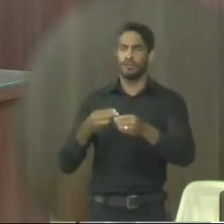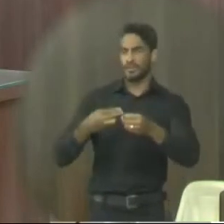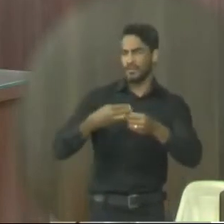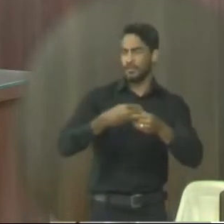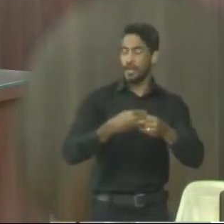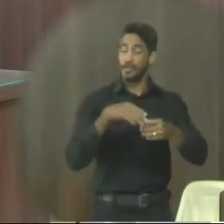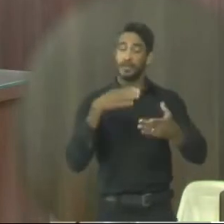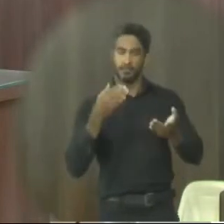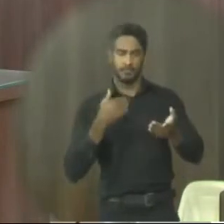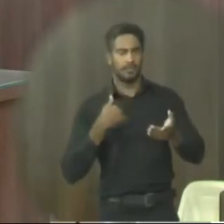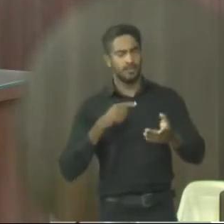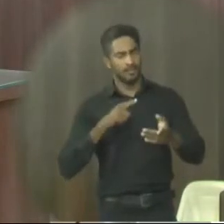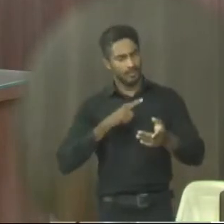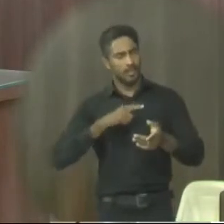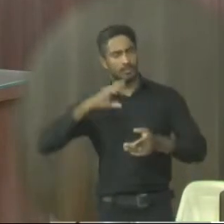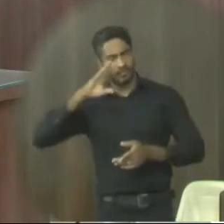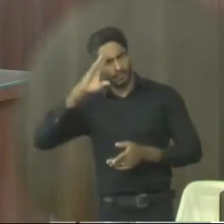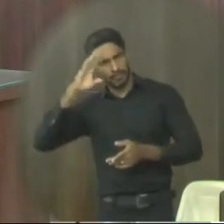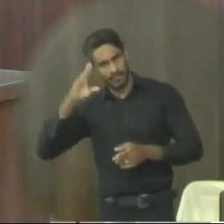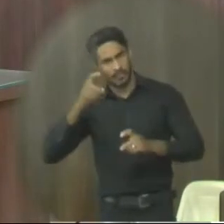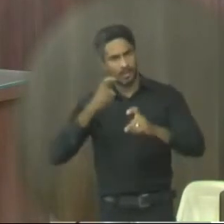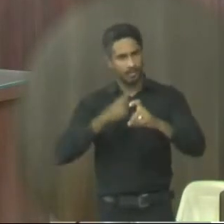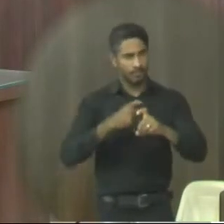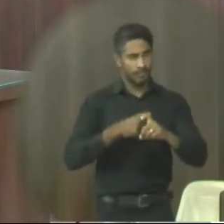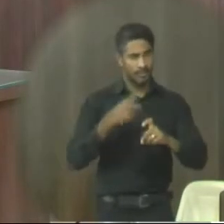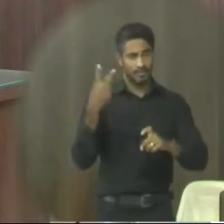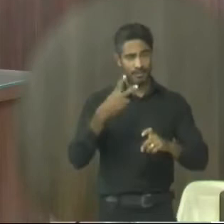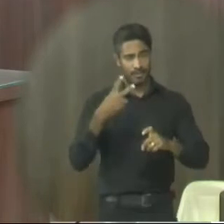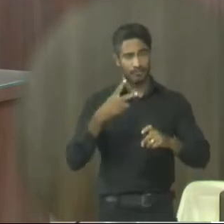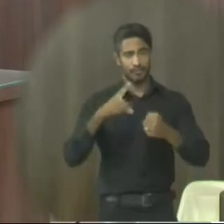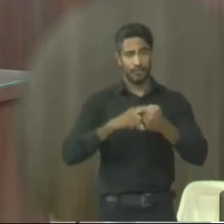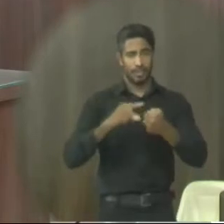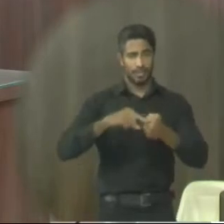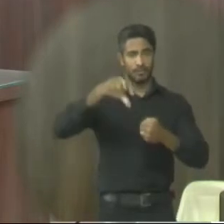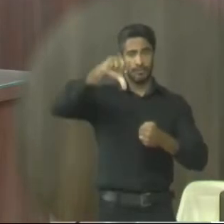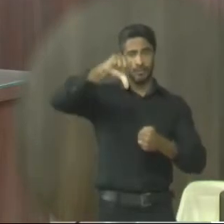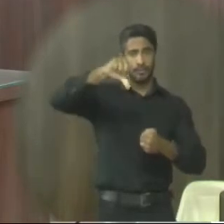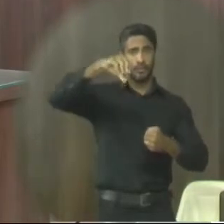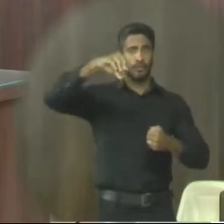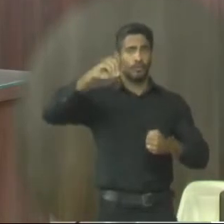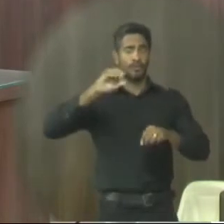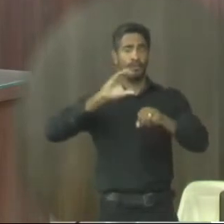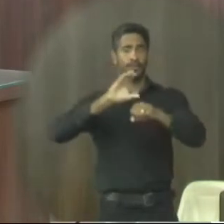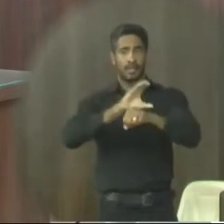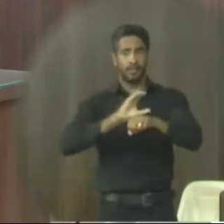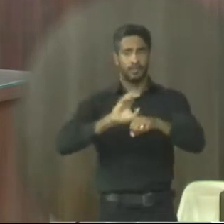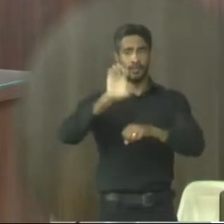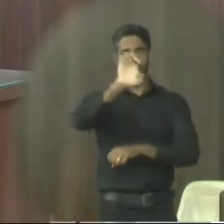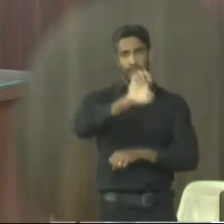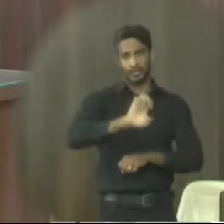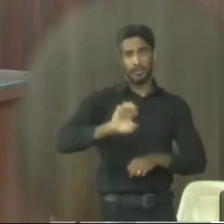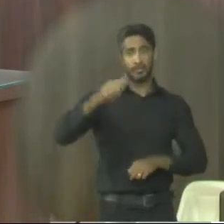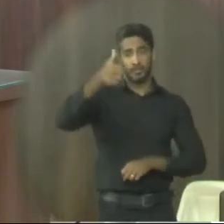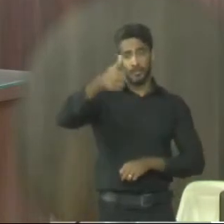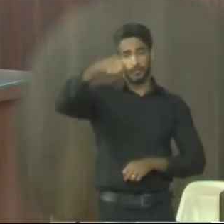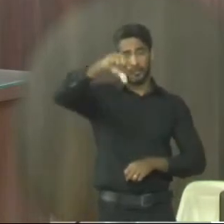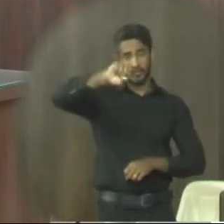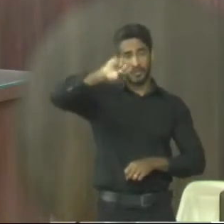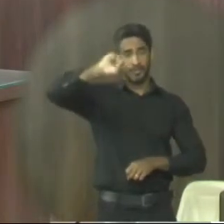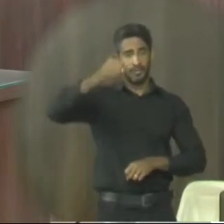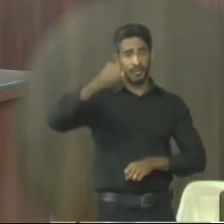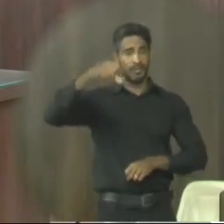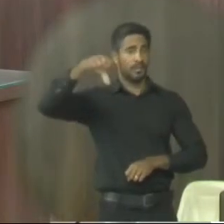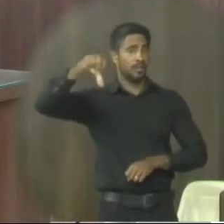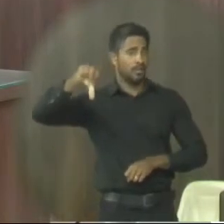tem fundamento inciso 2º do artigo 90 da Constituição Estadual de